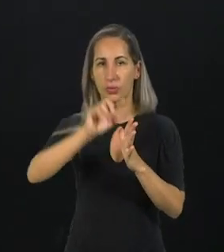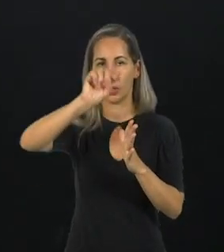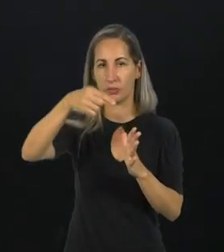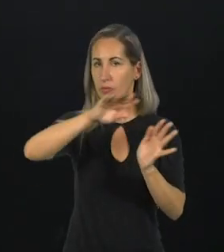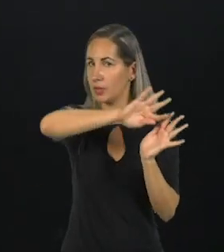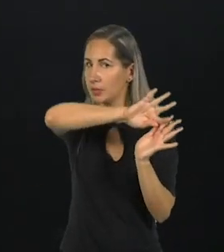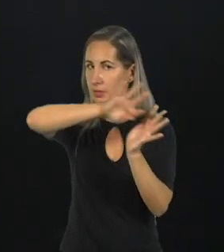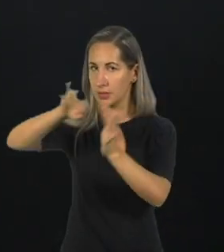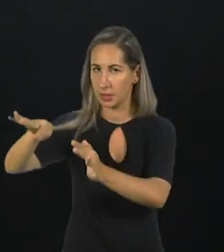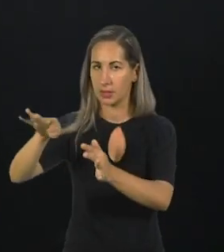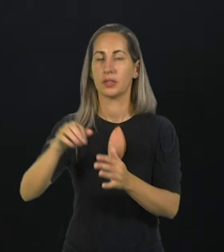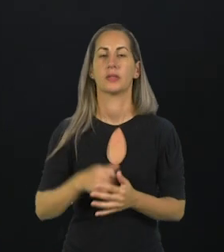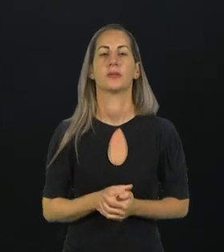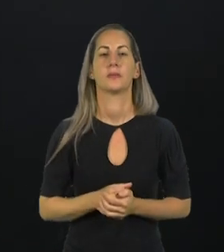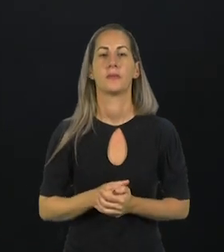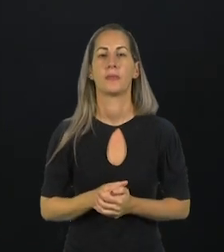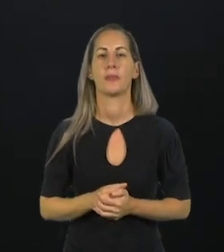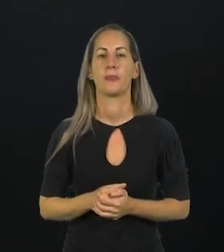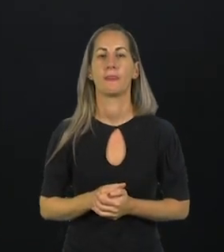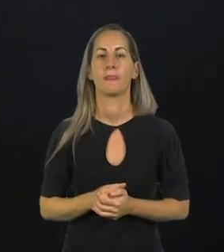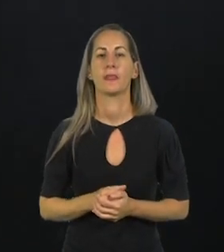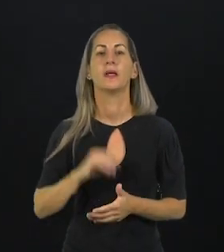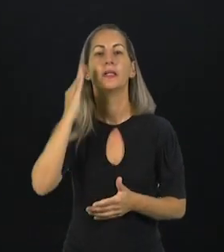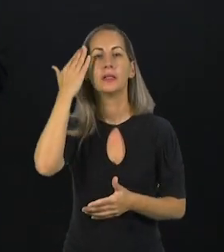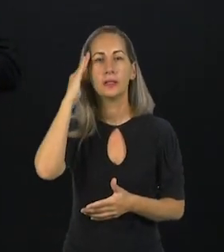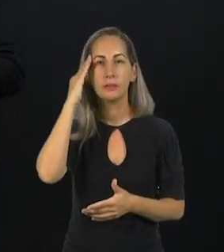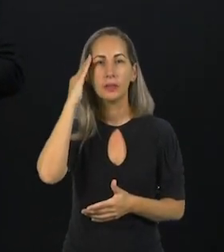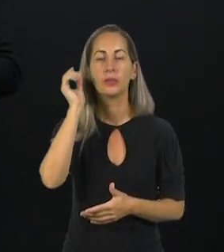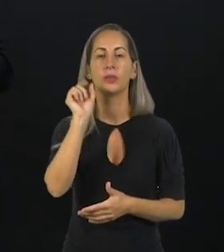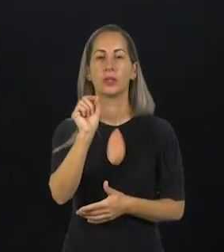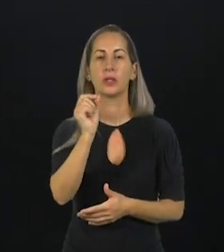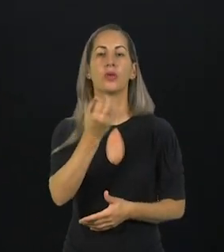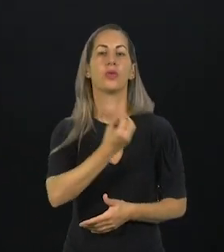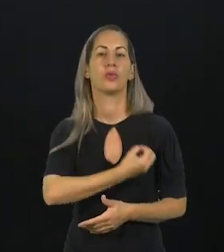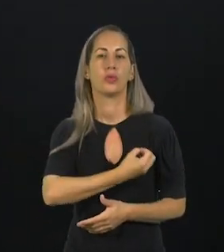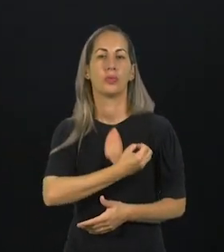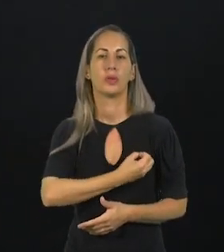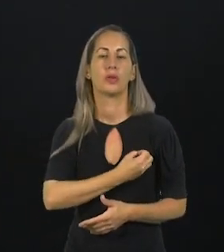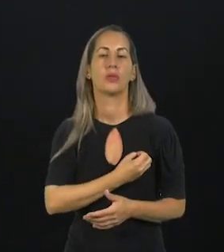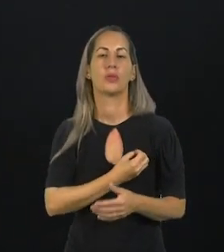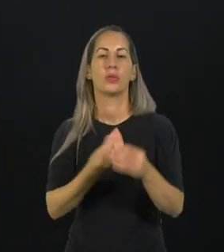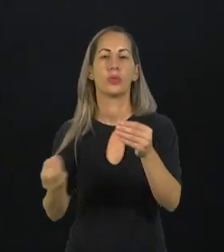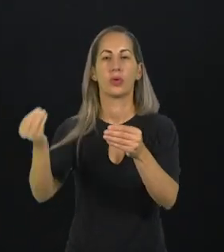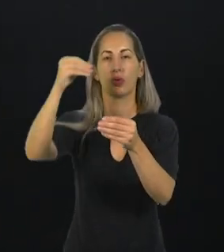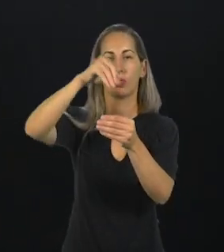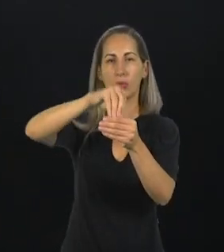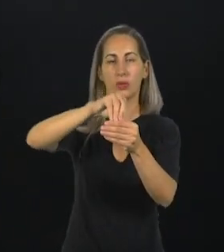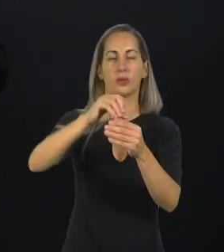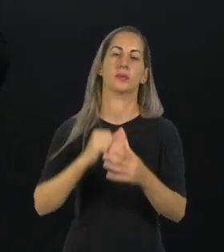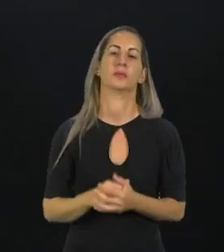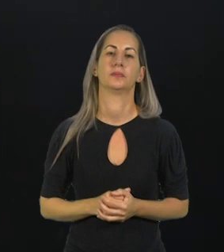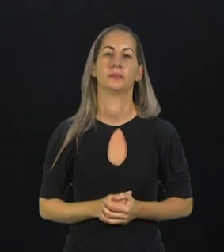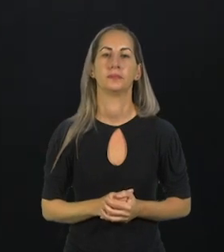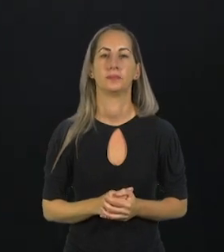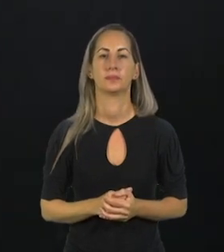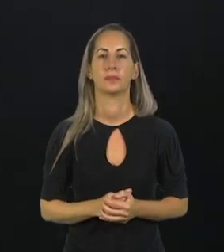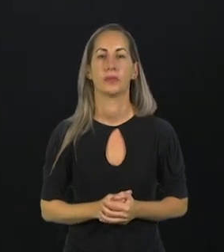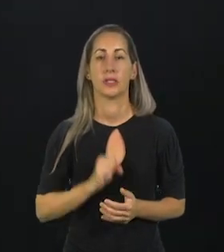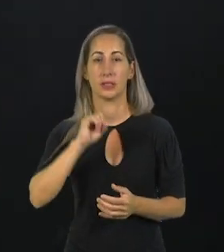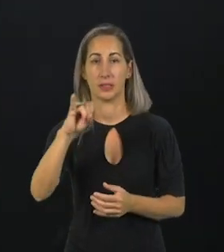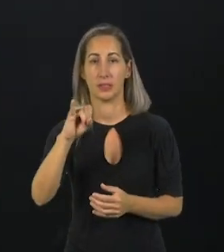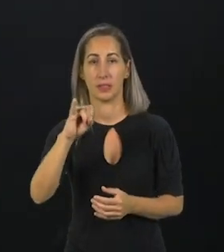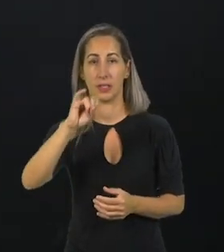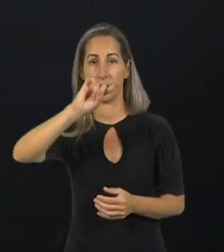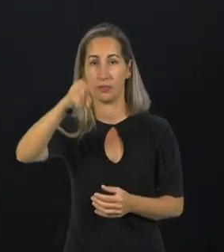vírgula, detalhe, tá? E essa consideração será o valor que a gente vai colocar no numerador. Se eu